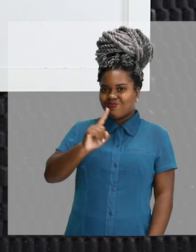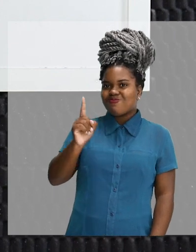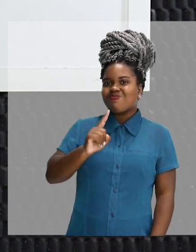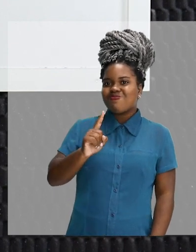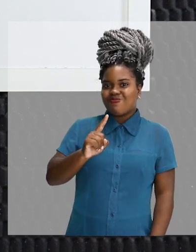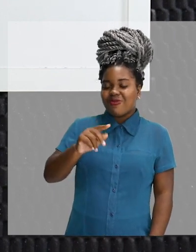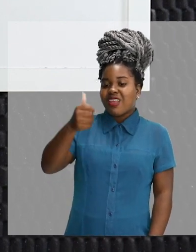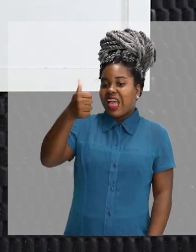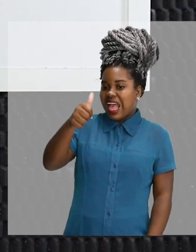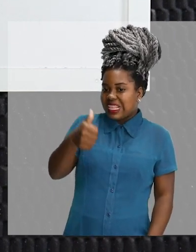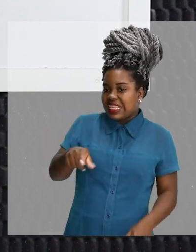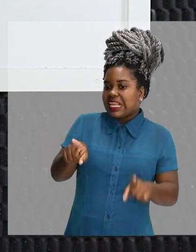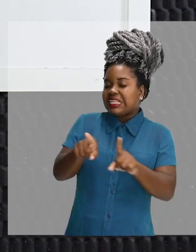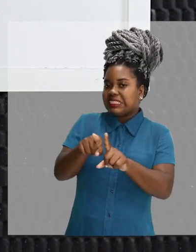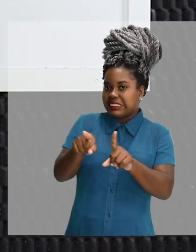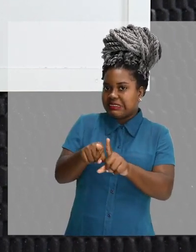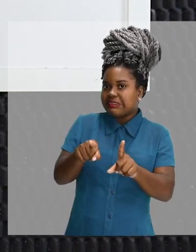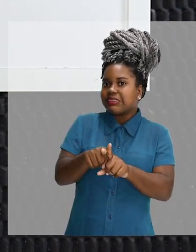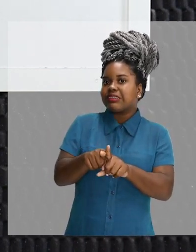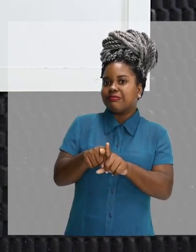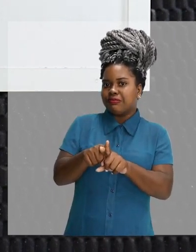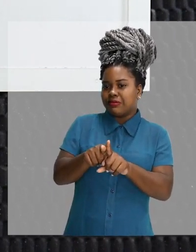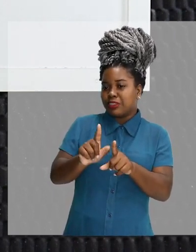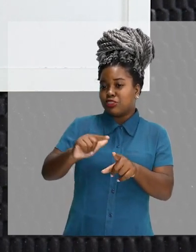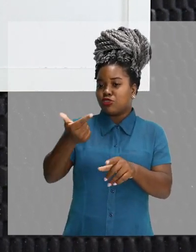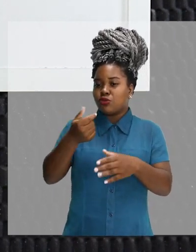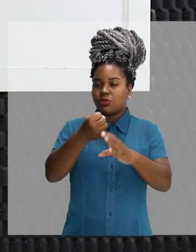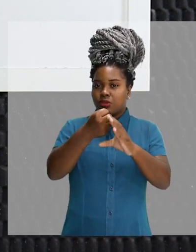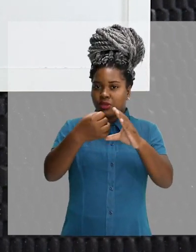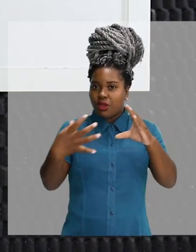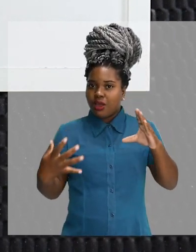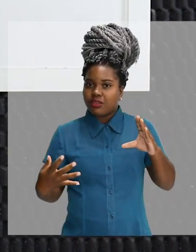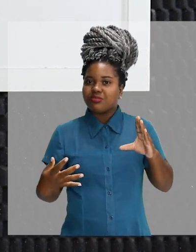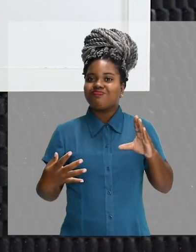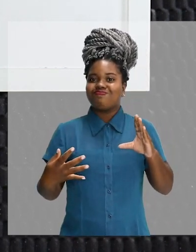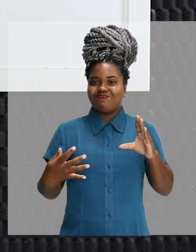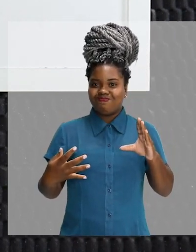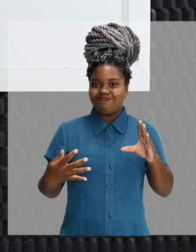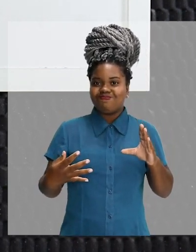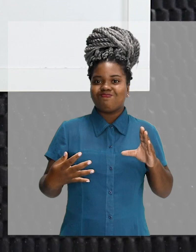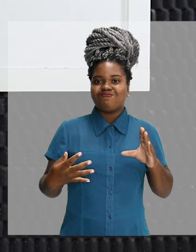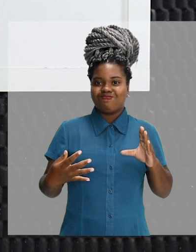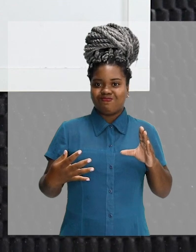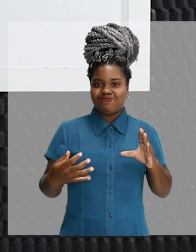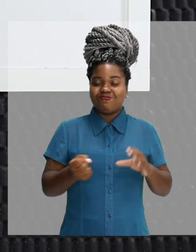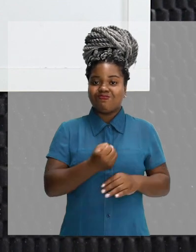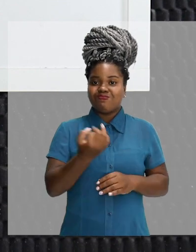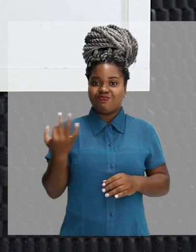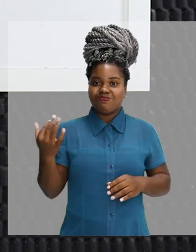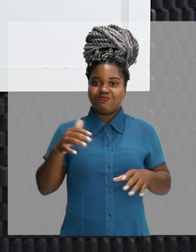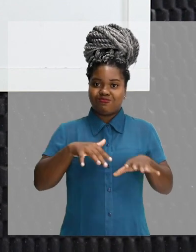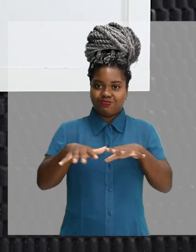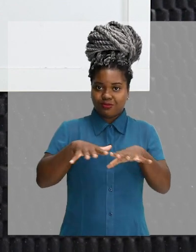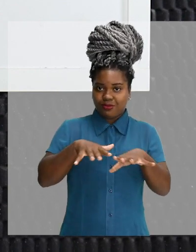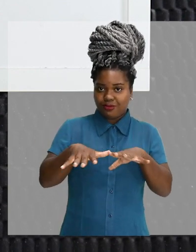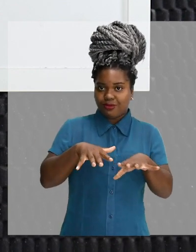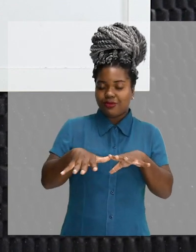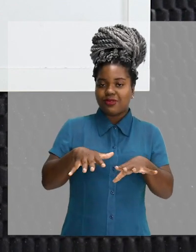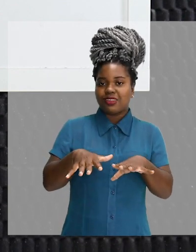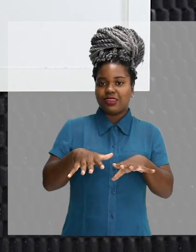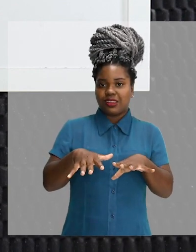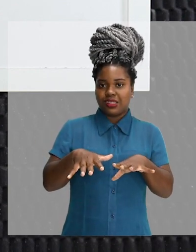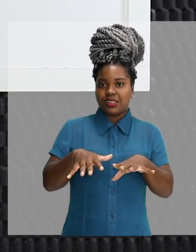A análise também de outras características, né, da quantidade de movimento